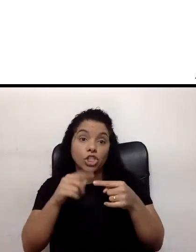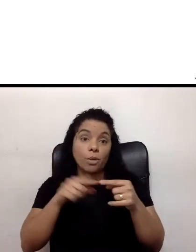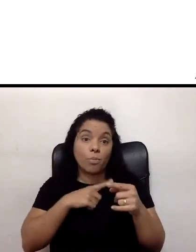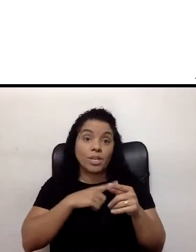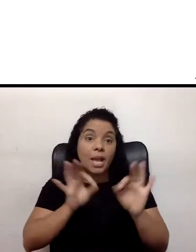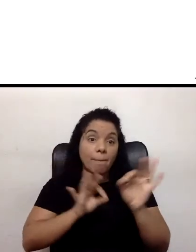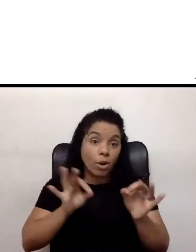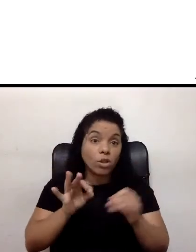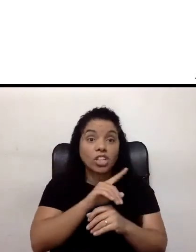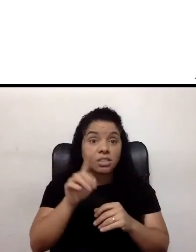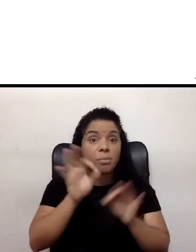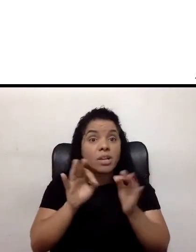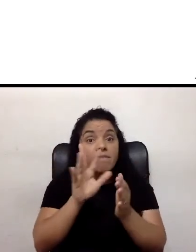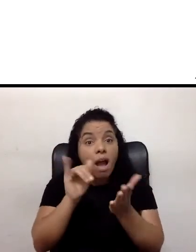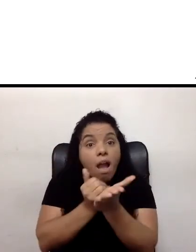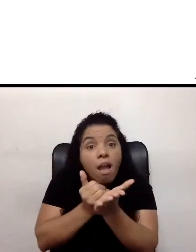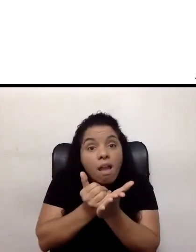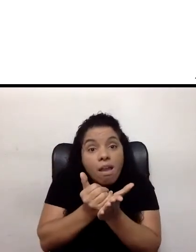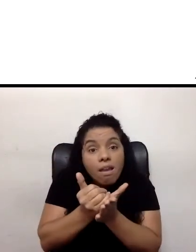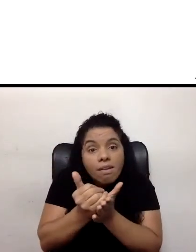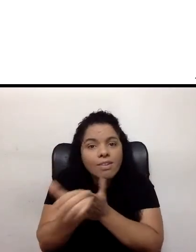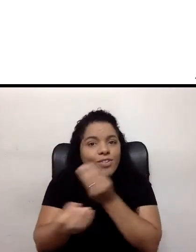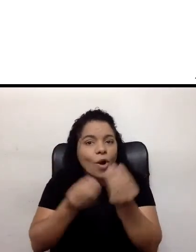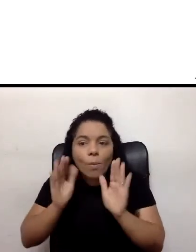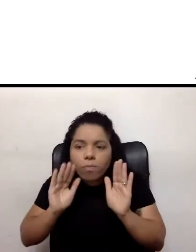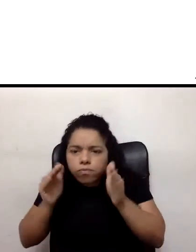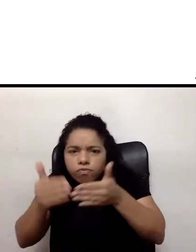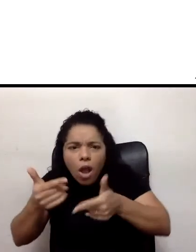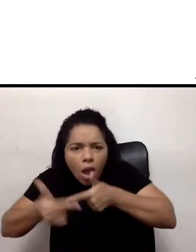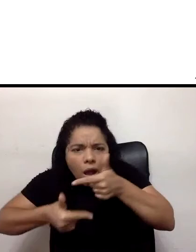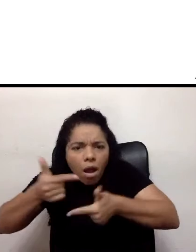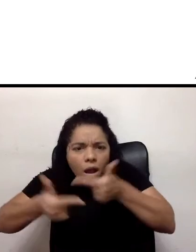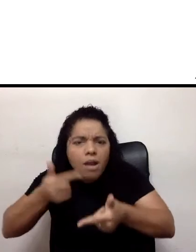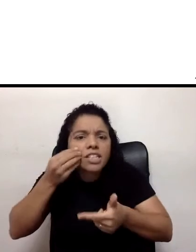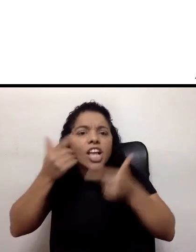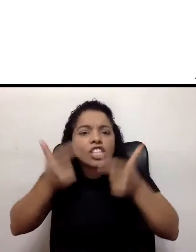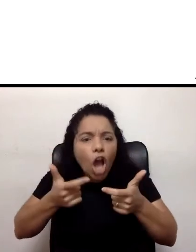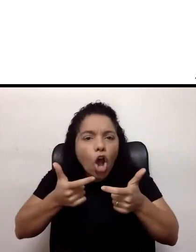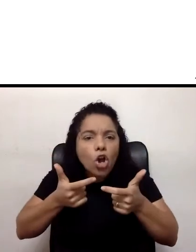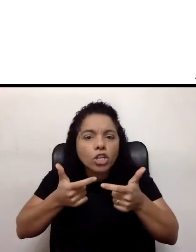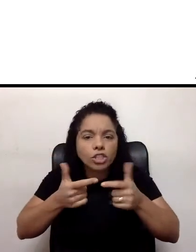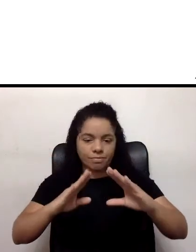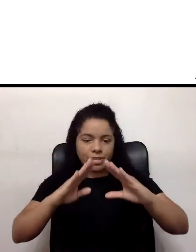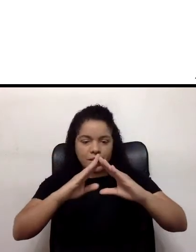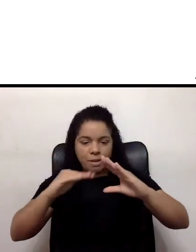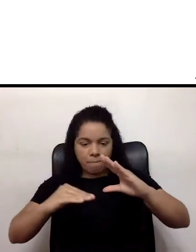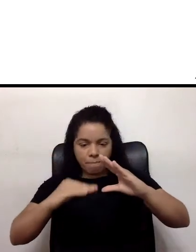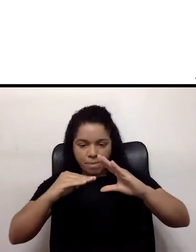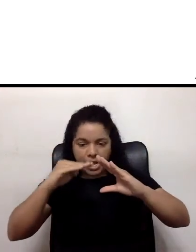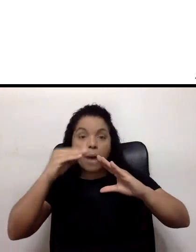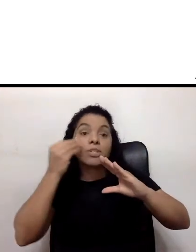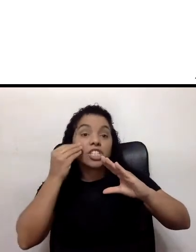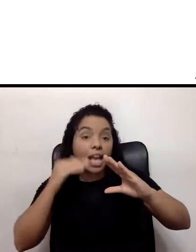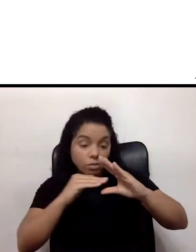Um projeto que vai ser iniciado ainda. Onde é que eu vou focar meu esforço de teste? na base da pirâmide. Eu vou testar